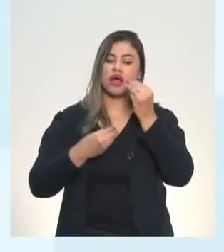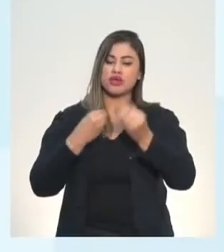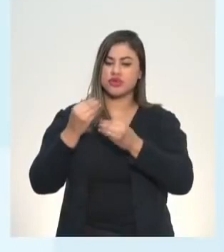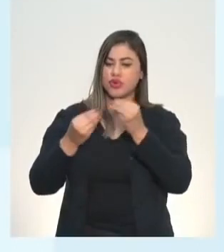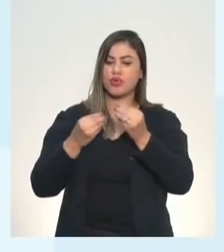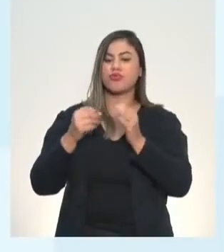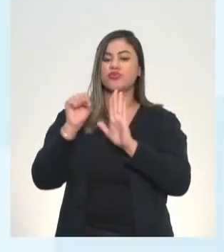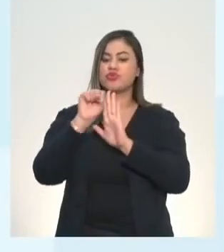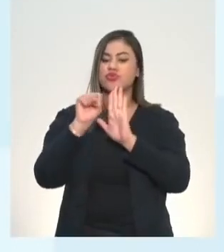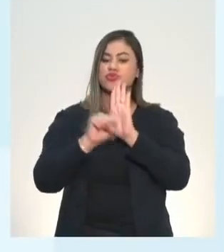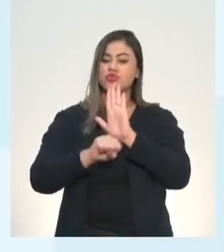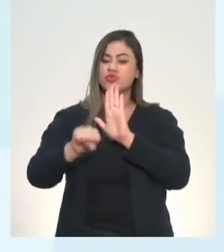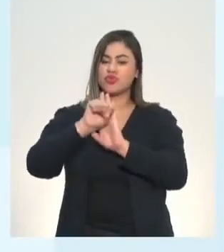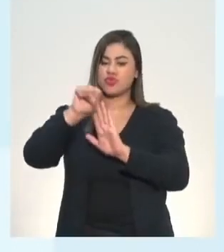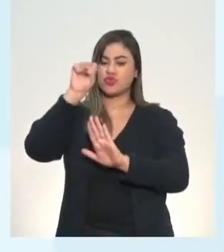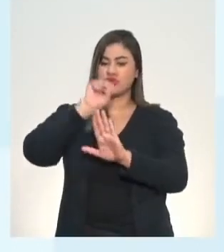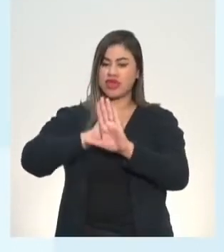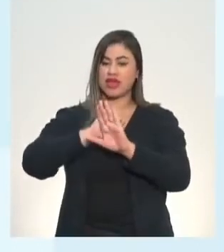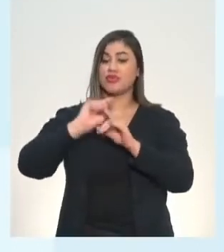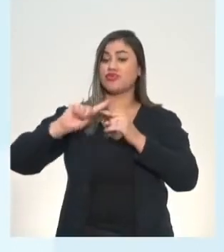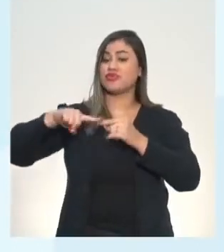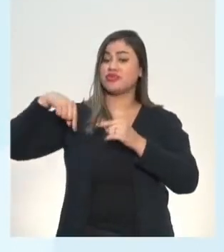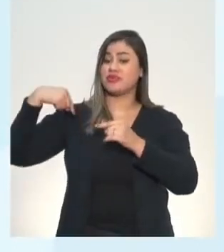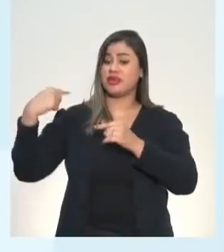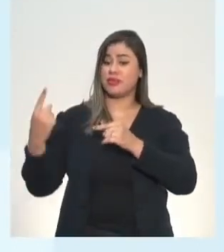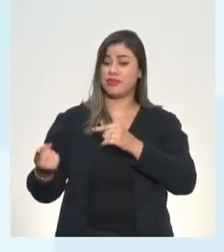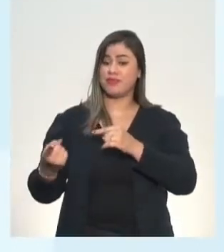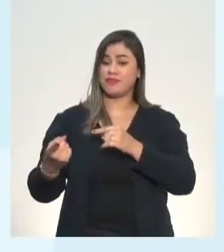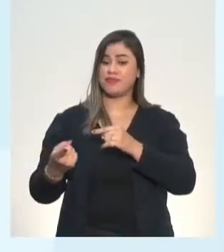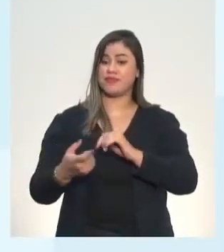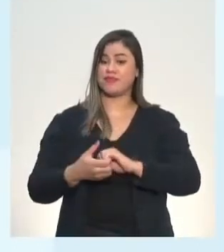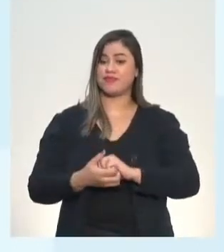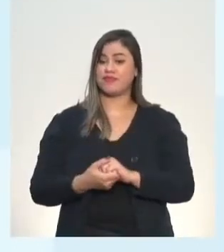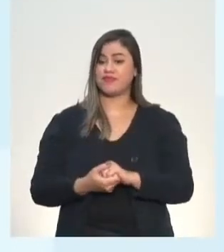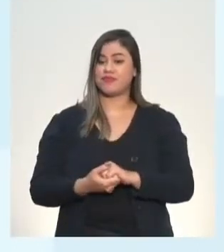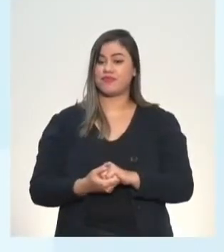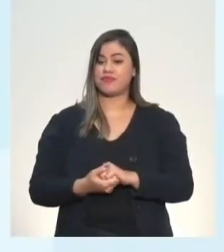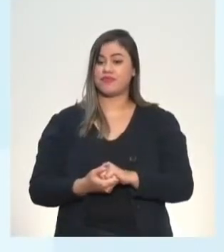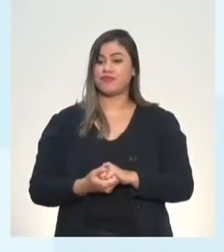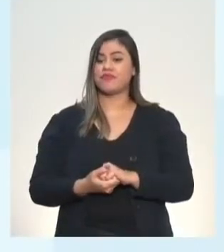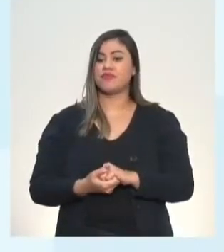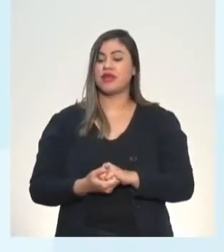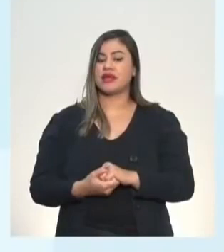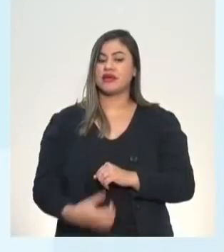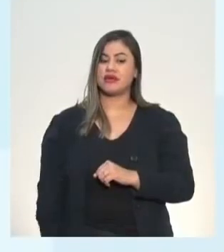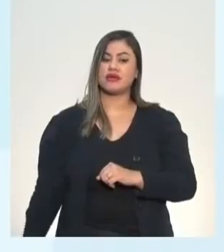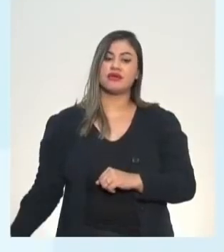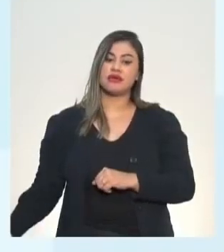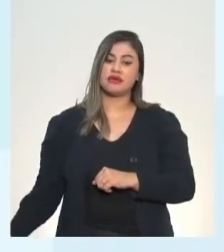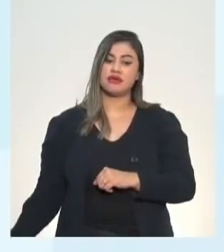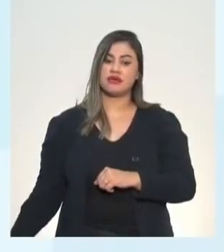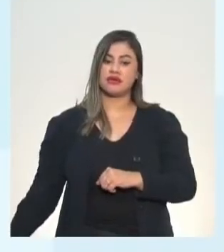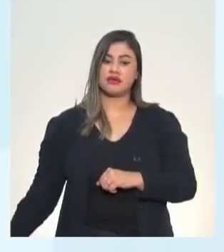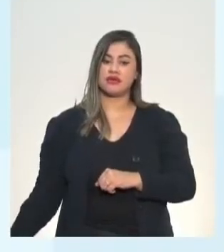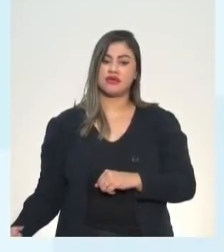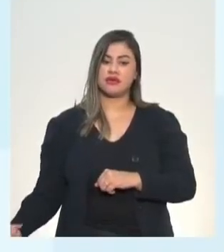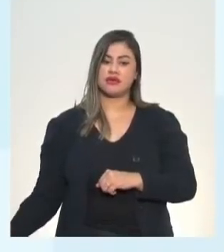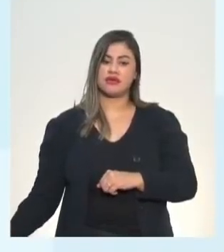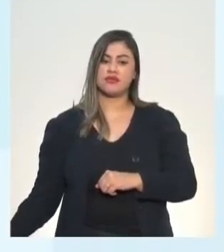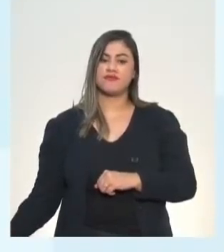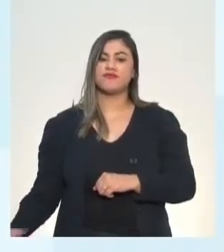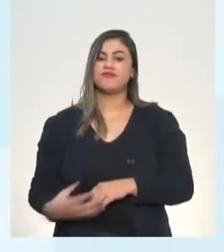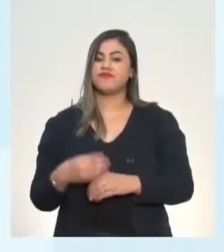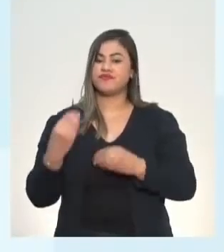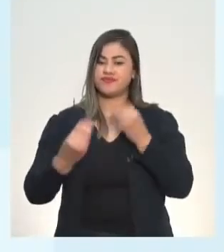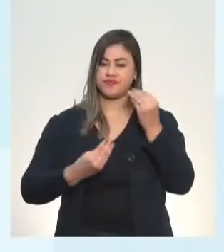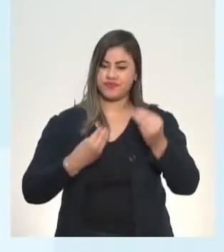do sujeito, certo? É isso aí. Então, e aí depois, a segunda pergunta está what did he do? O que